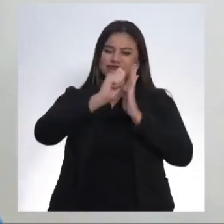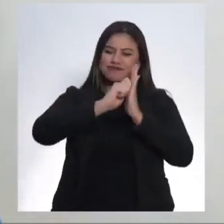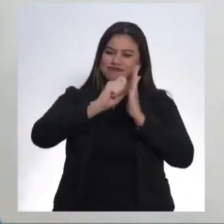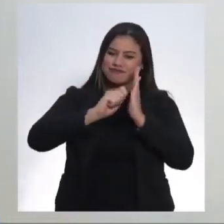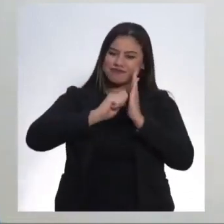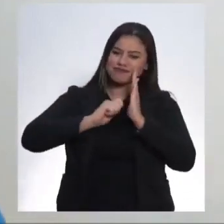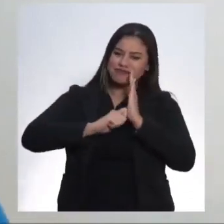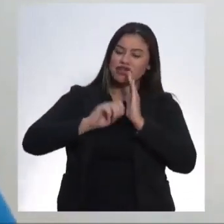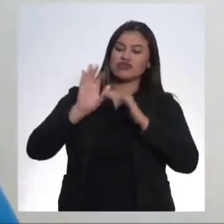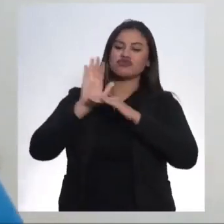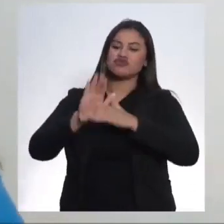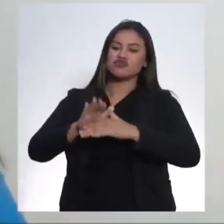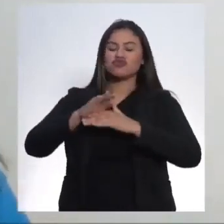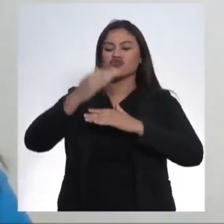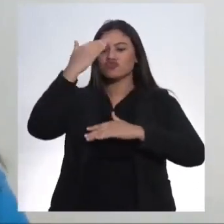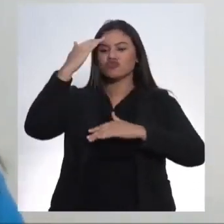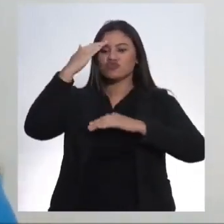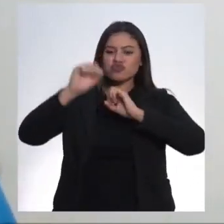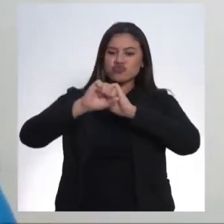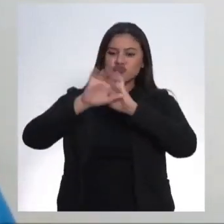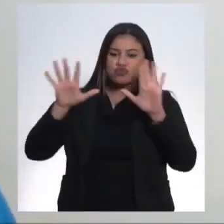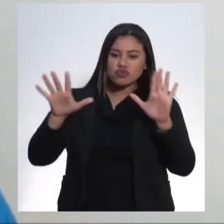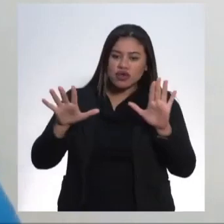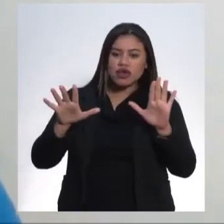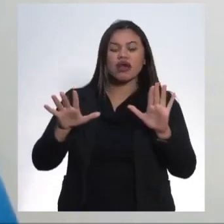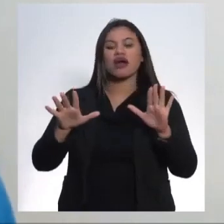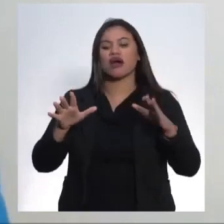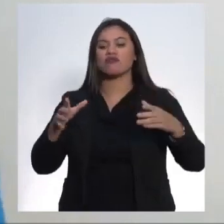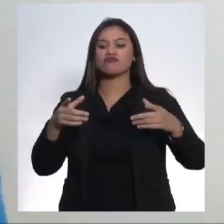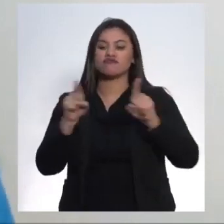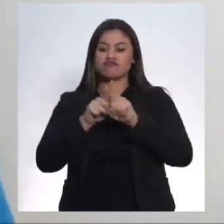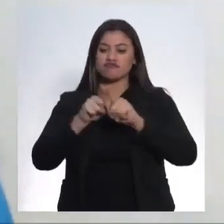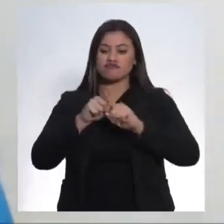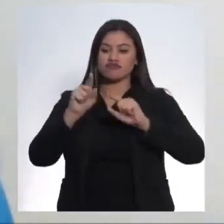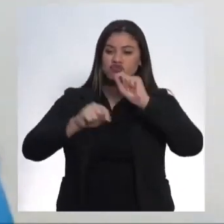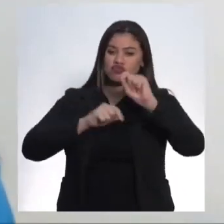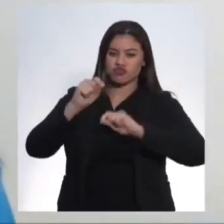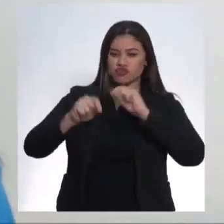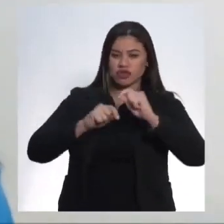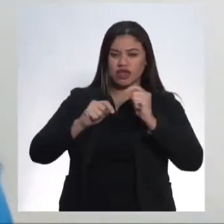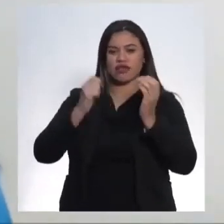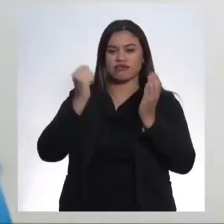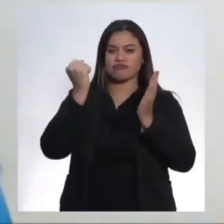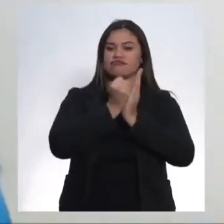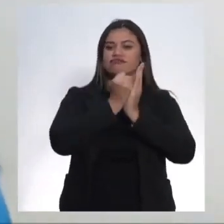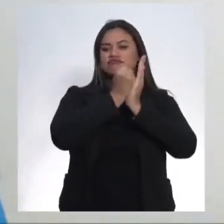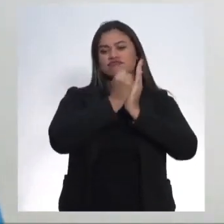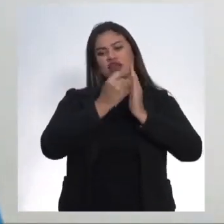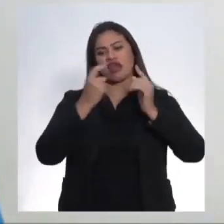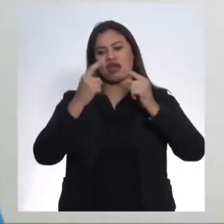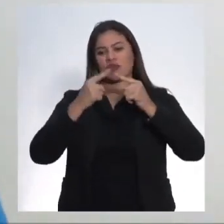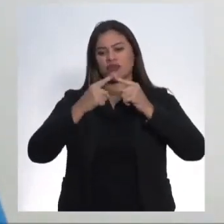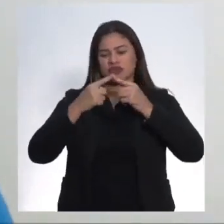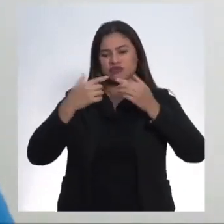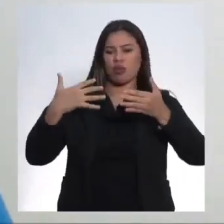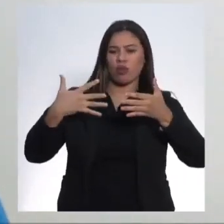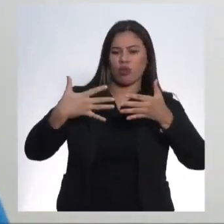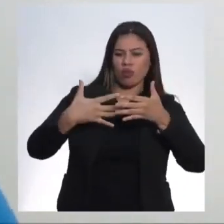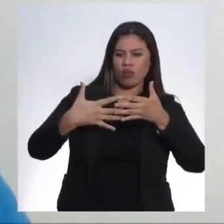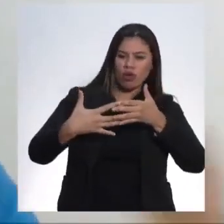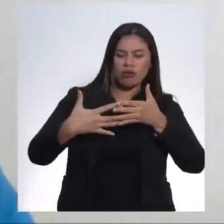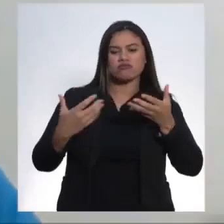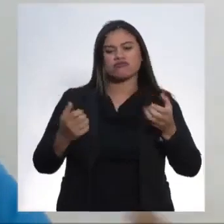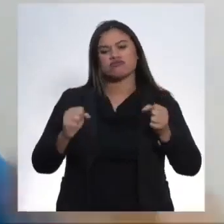a conhecer melhor a forma como aprende e também para que tenham esse registro do percurso, né, que pode ser em formato